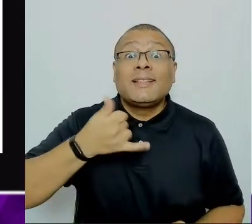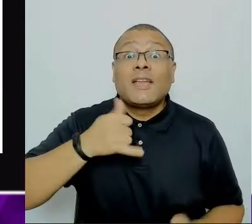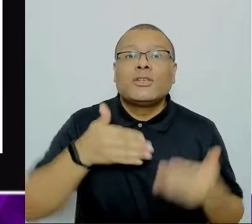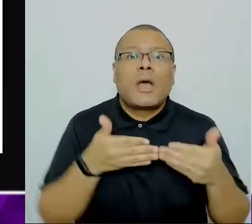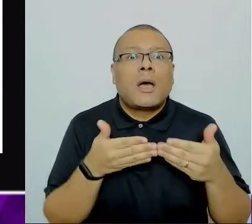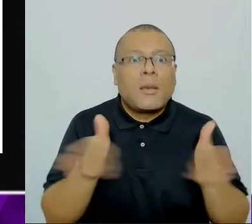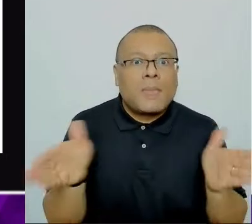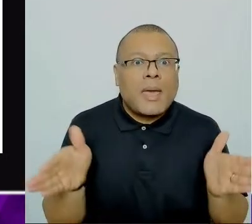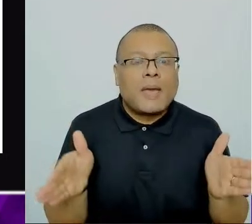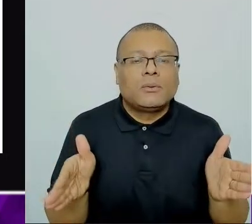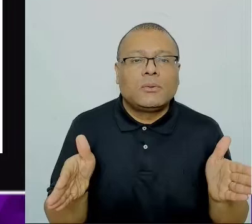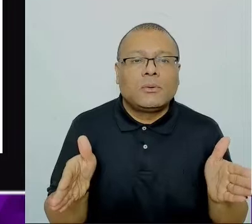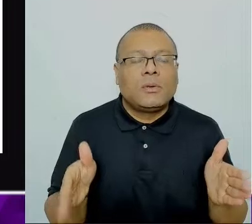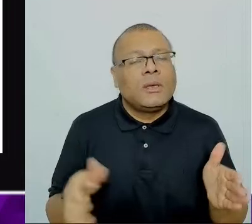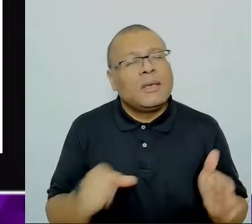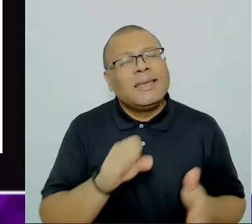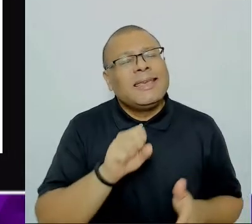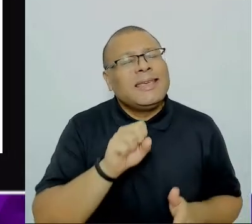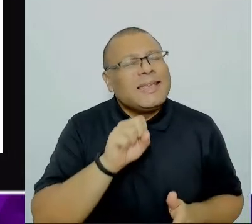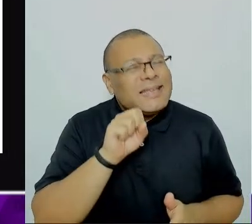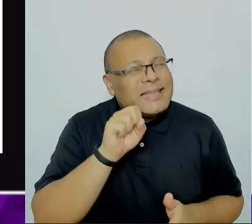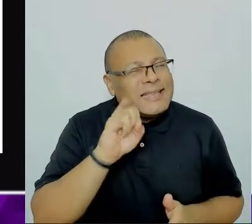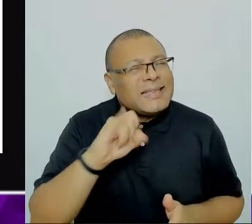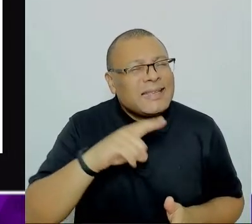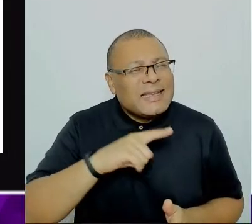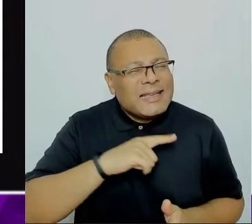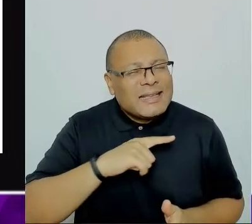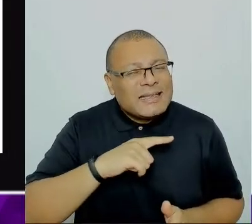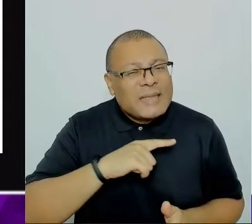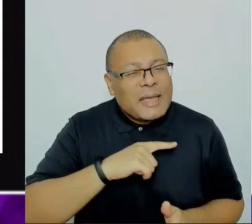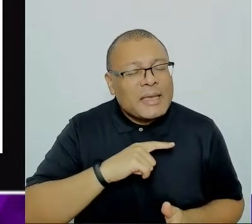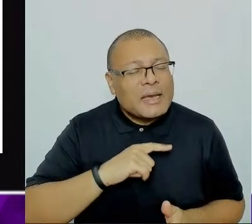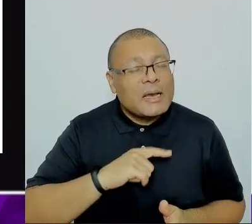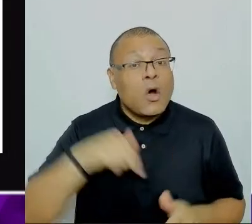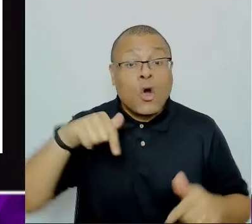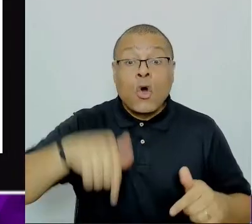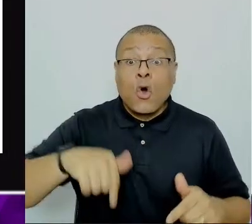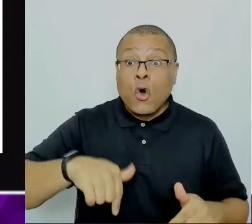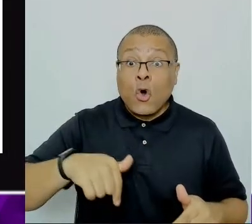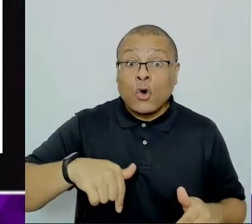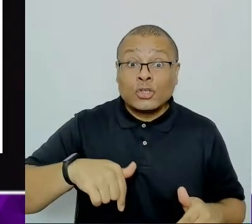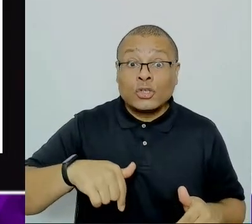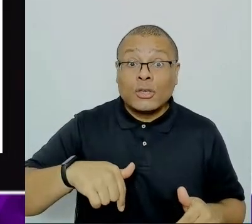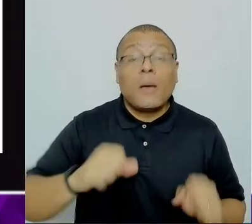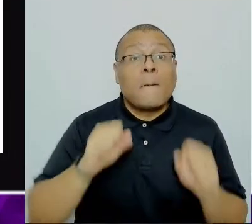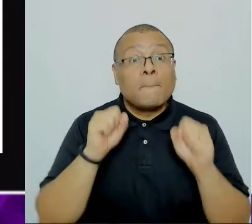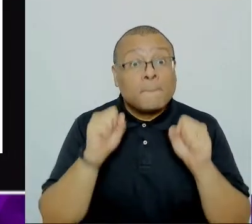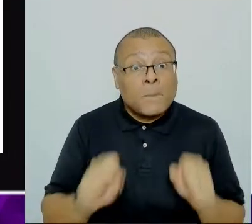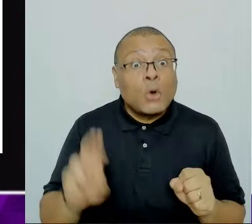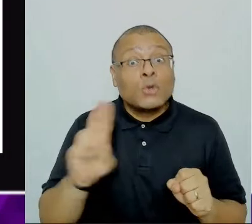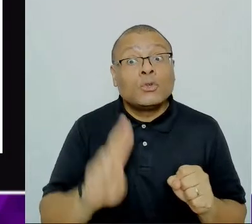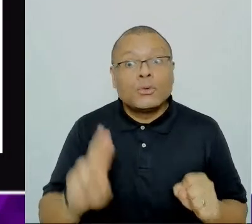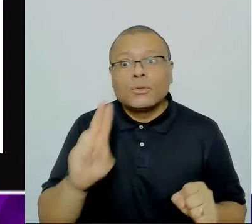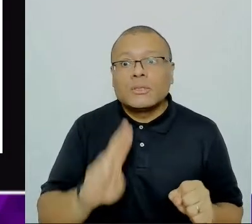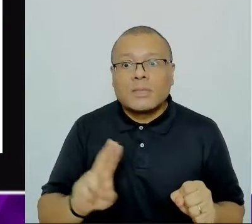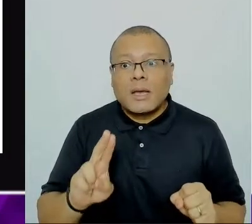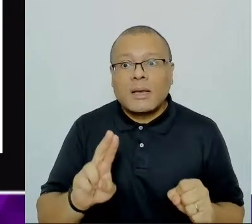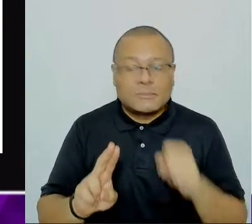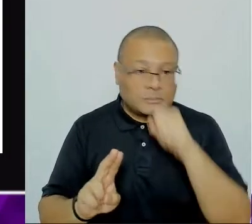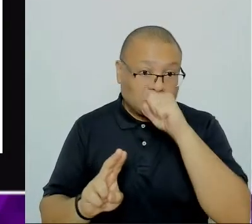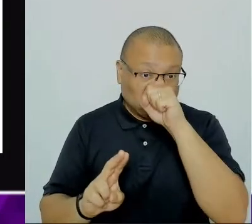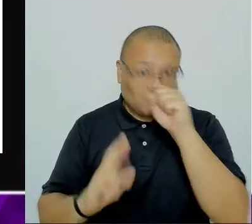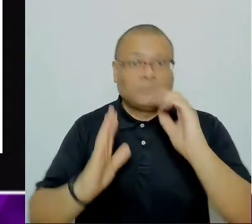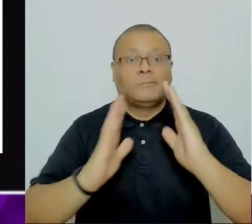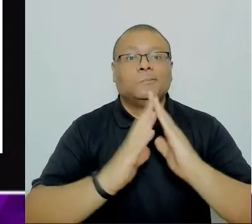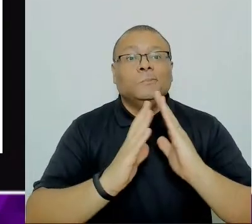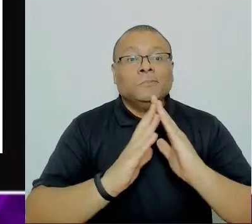também. E se tivesse uma coisa aqui que talvez vocês tenham aqui, de alguma forma vocês têm aqui na sua casa? A gente